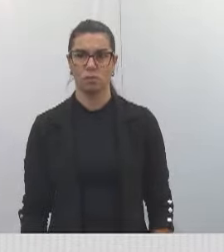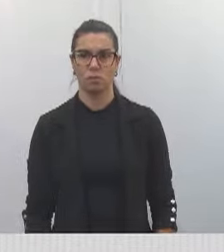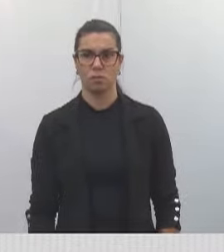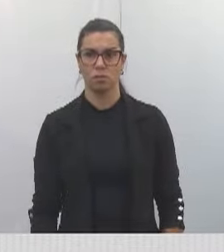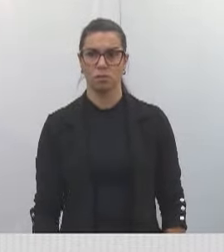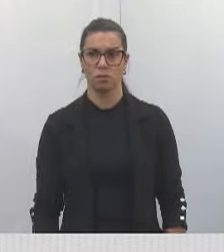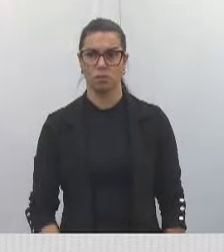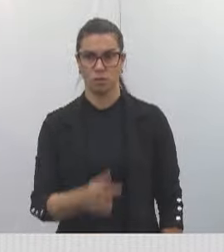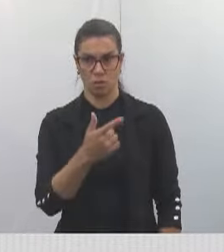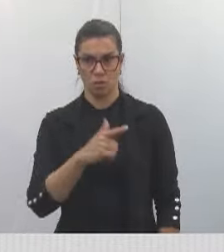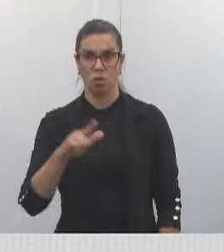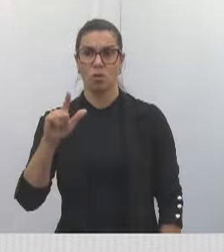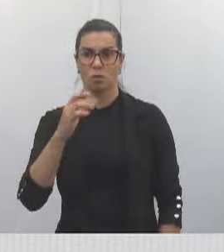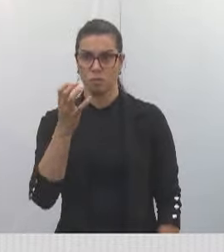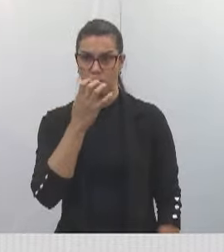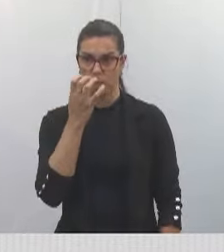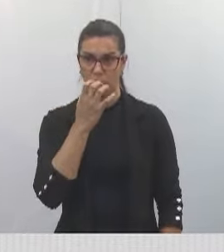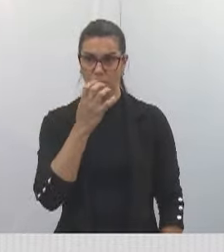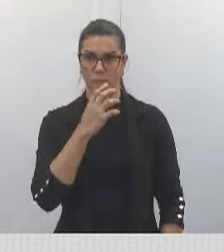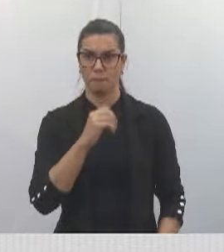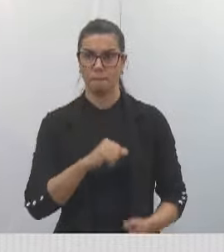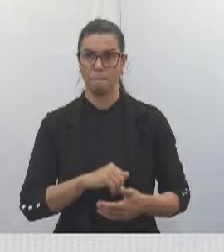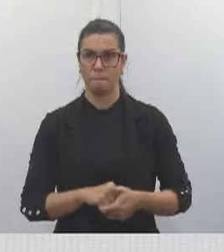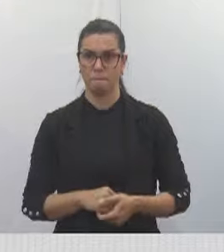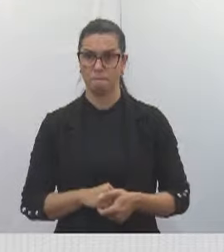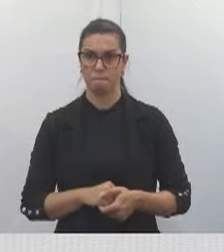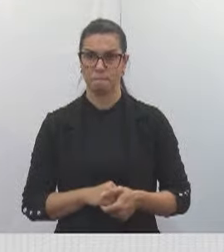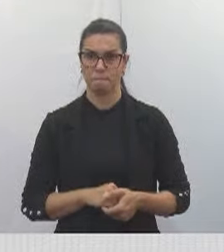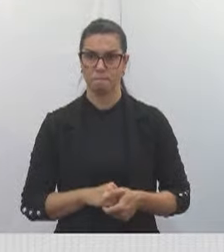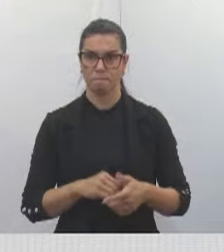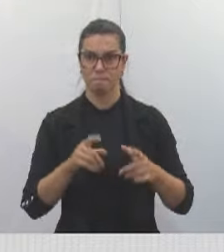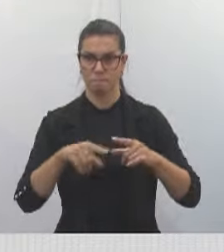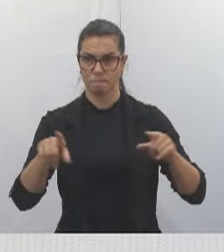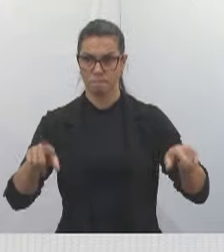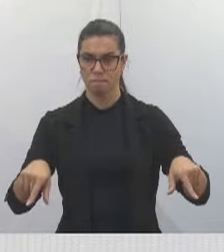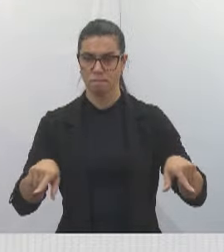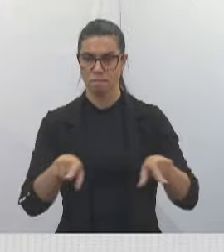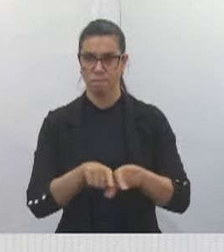Ali é o caso de outro animal na sacada, não dá para ver que ele é branco.